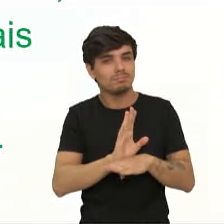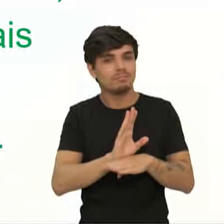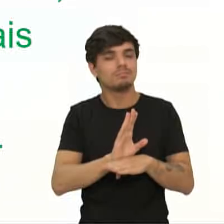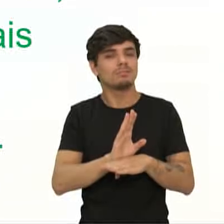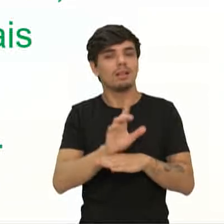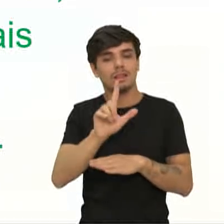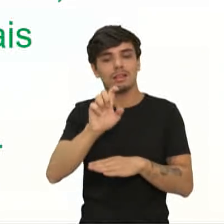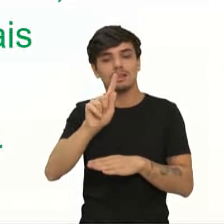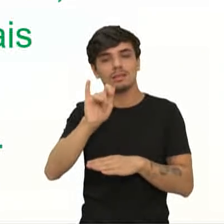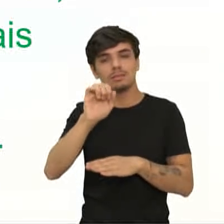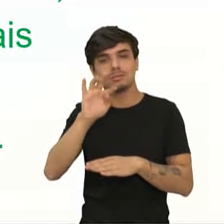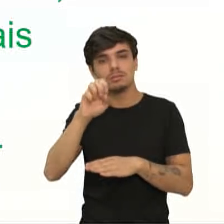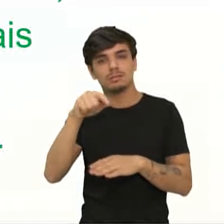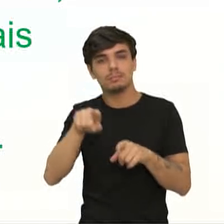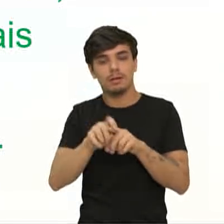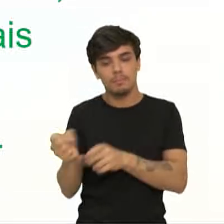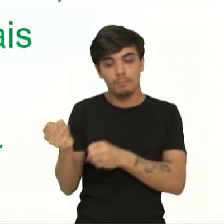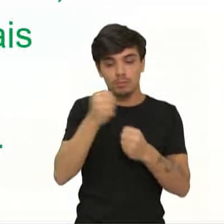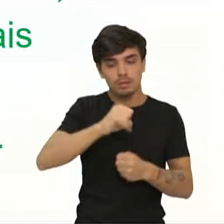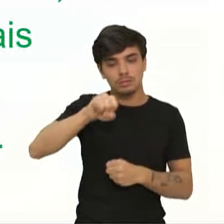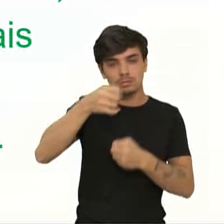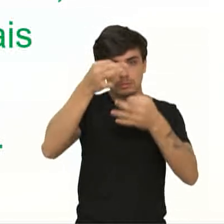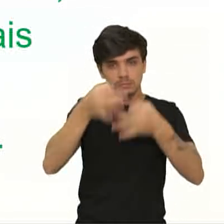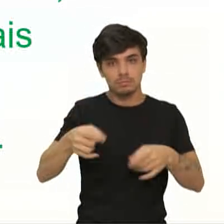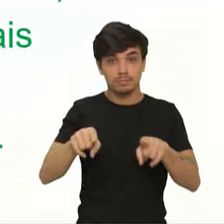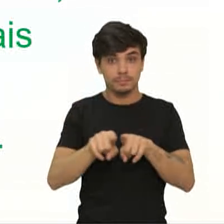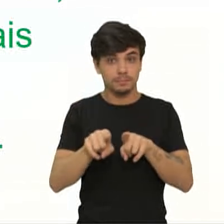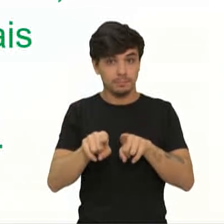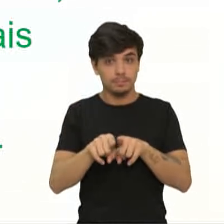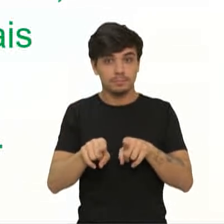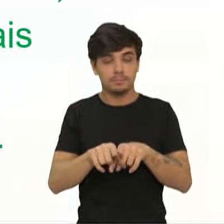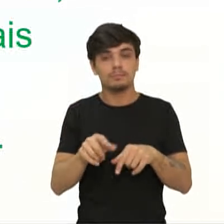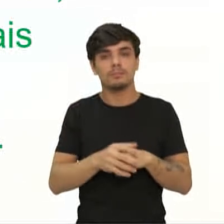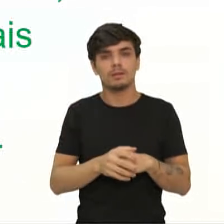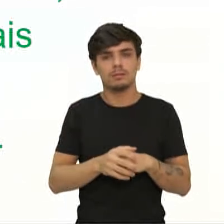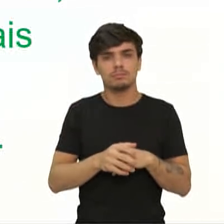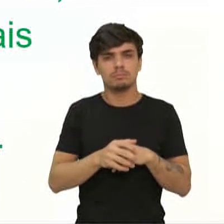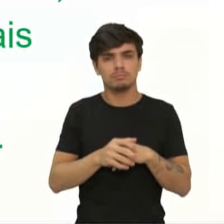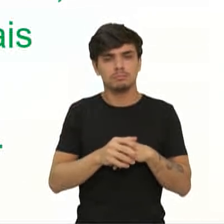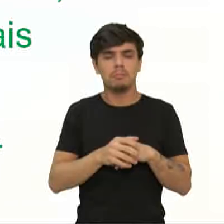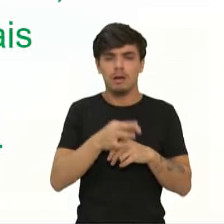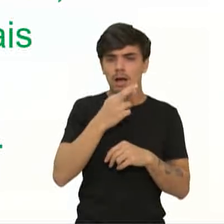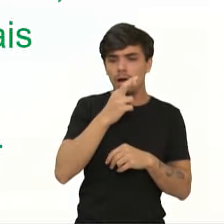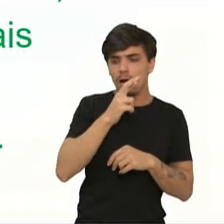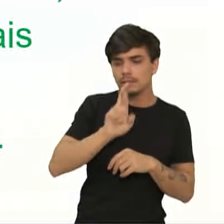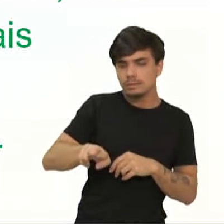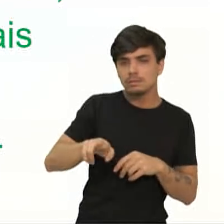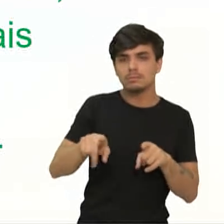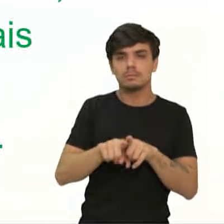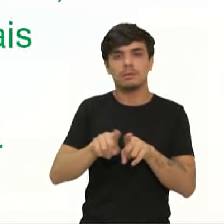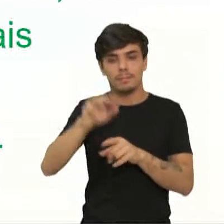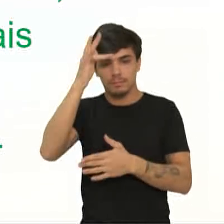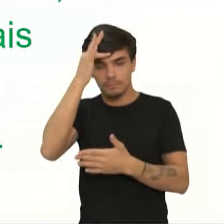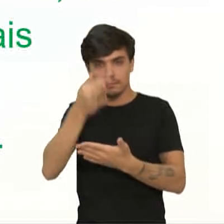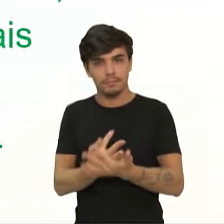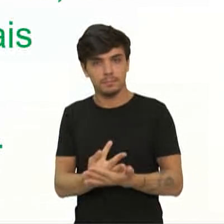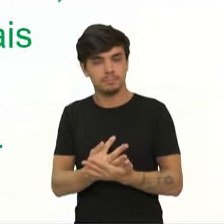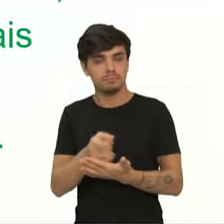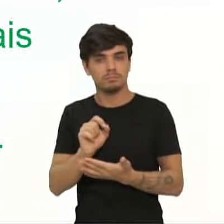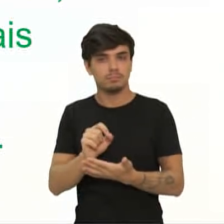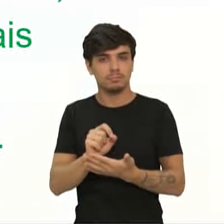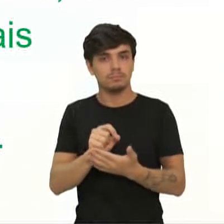esse poder e justificá-lo, tanto pela razão quanto pela fé. Essa tarefa